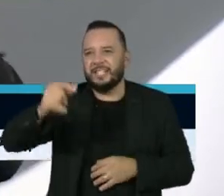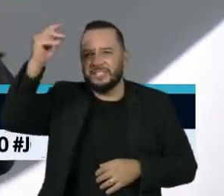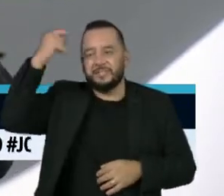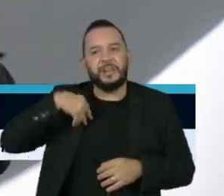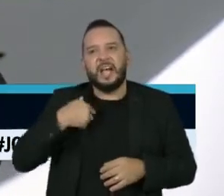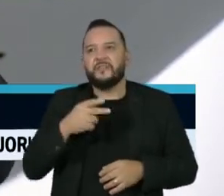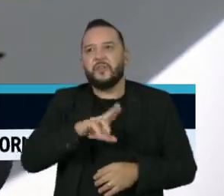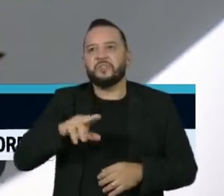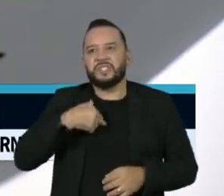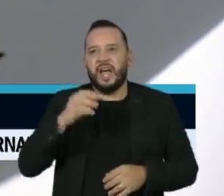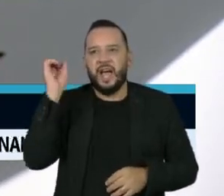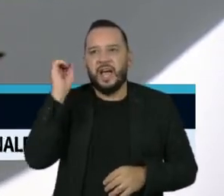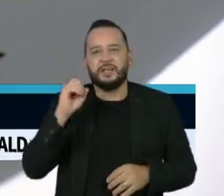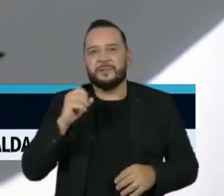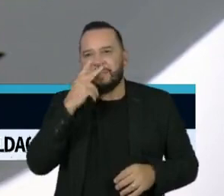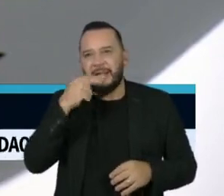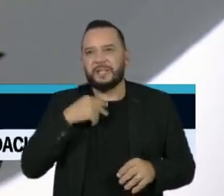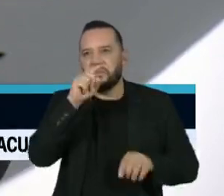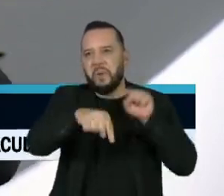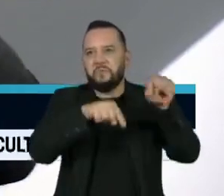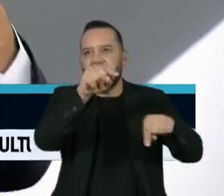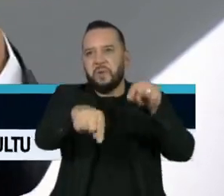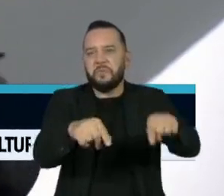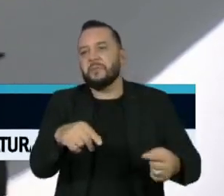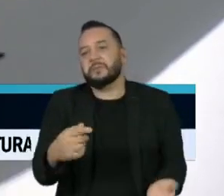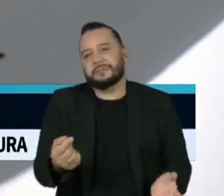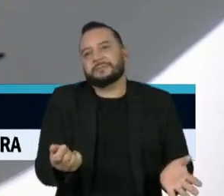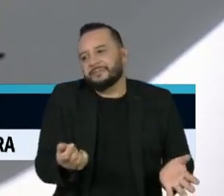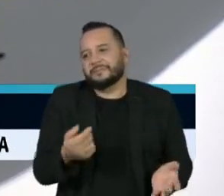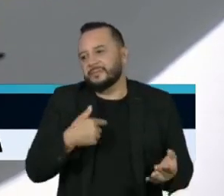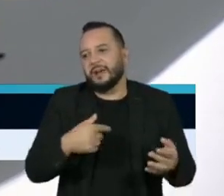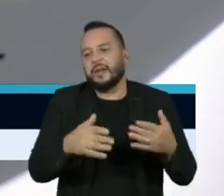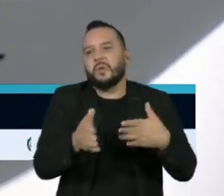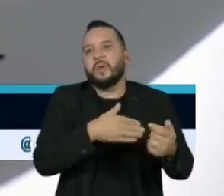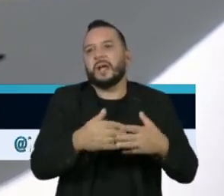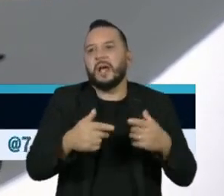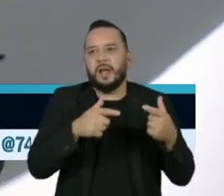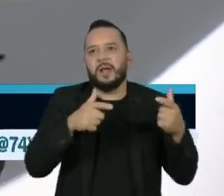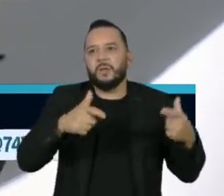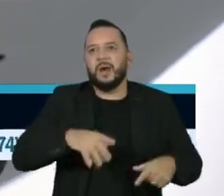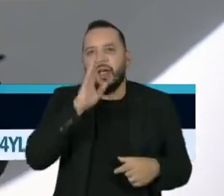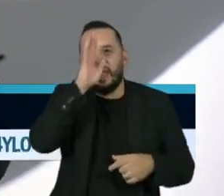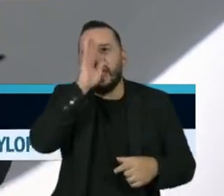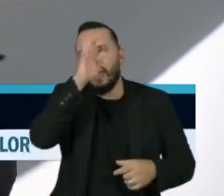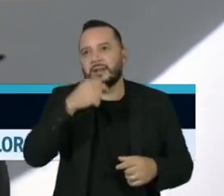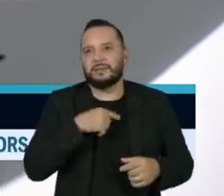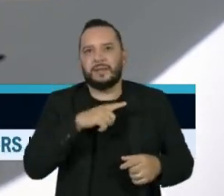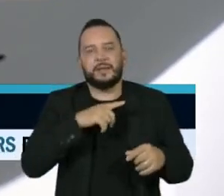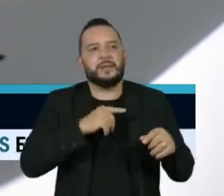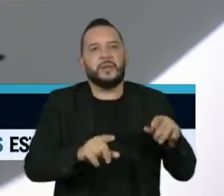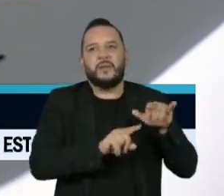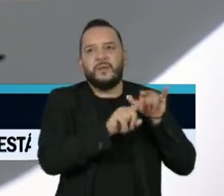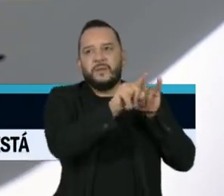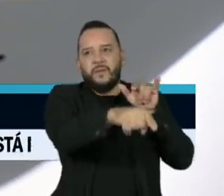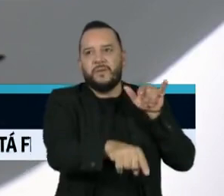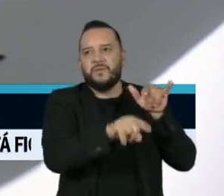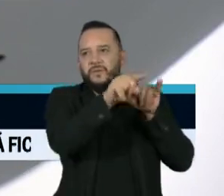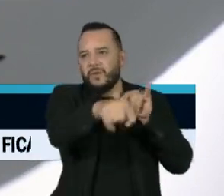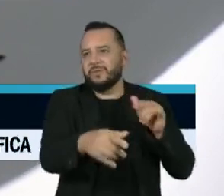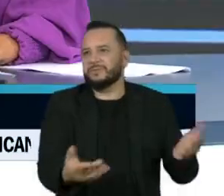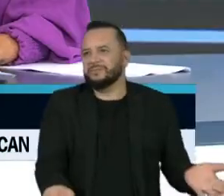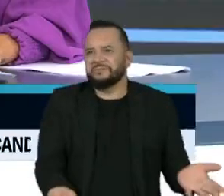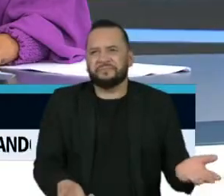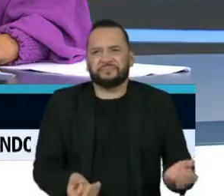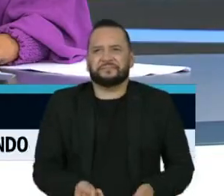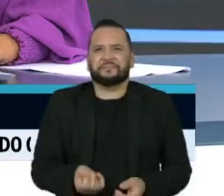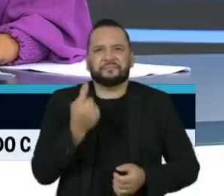antiga, eles vão desovando aquilo, porque a indústria bélica é muito grande depois. Então, precisa fazer alguma coisa com aquilo, manda para a Ucrânia. É uma barbaridade, porque